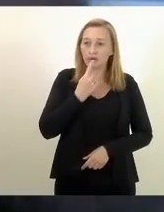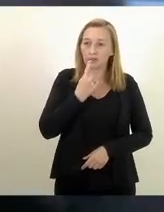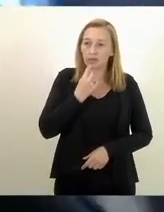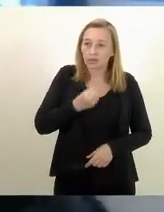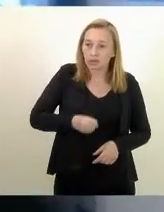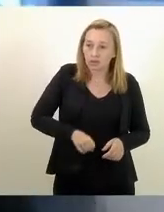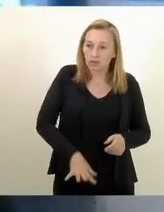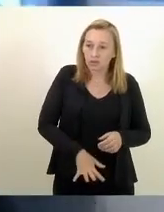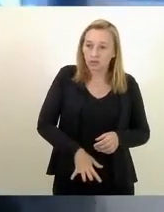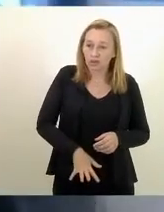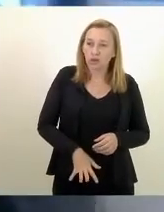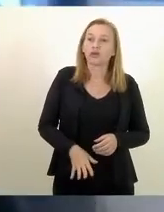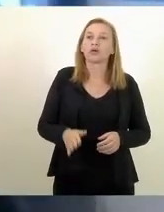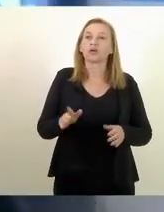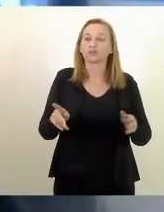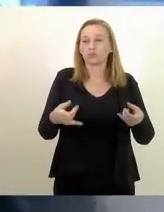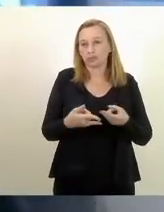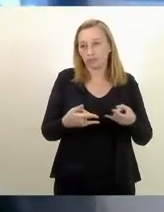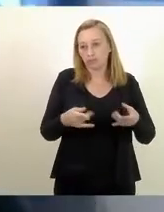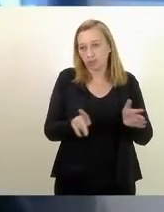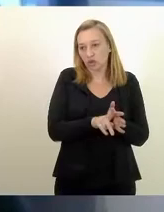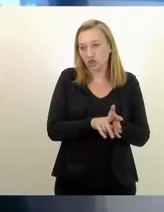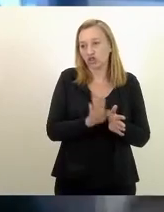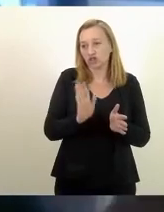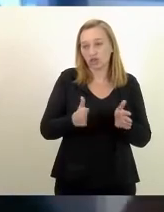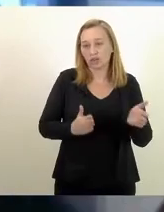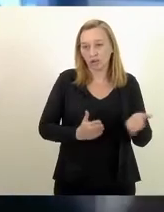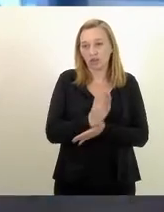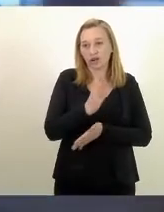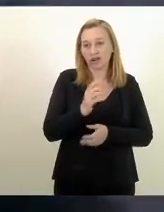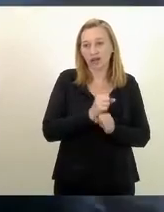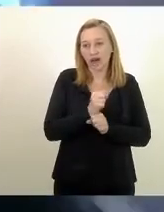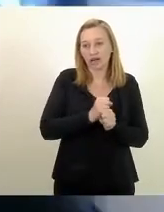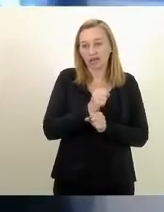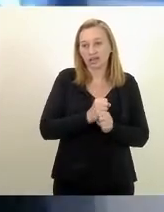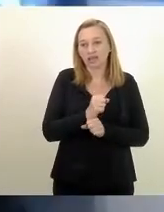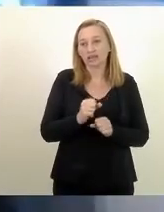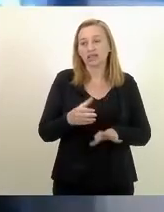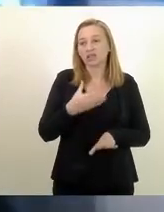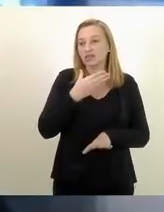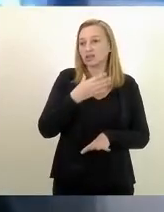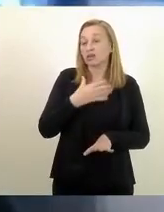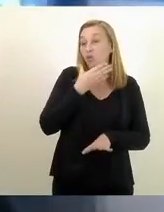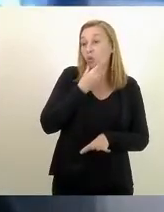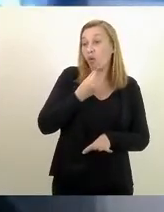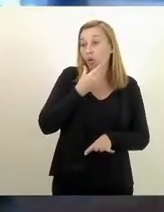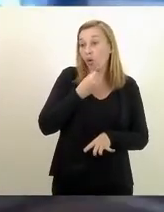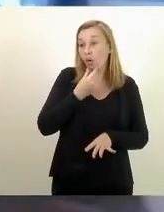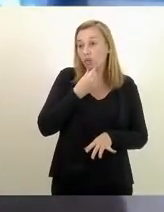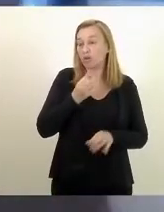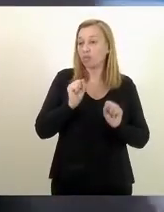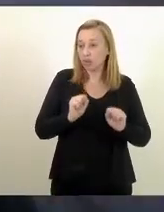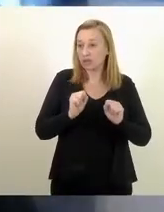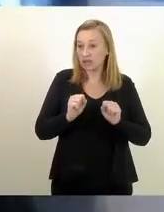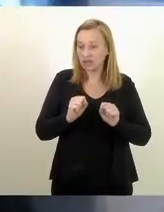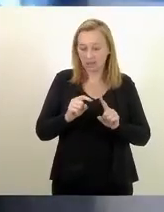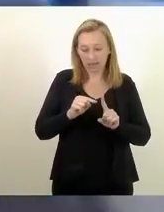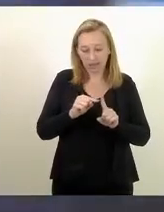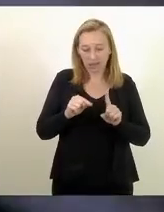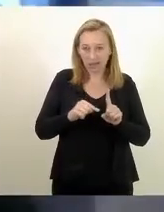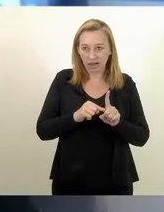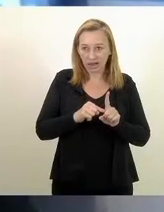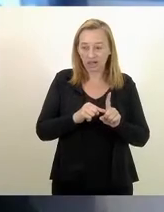projeto já teria sido aprovado há muito mais tempo que se os homens engravidassem a licença